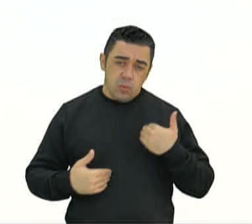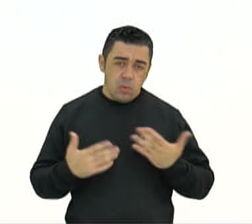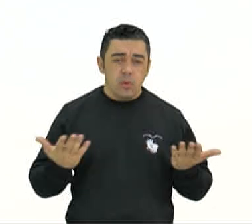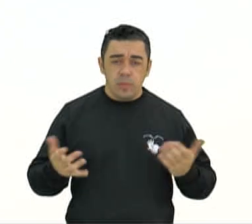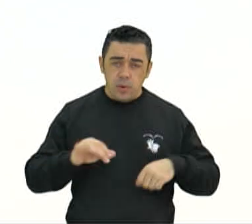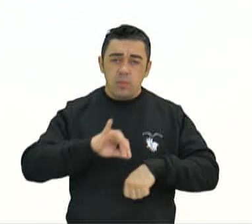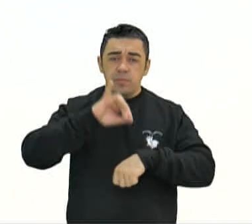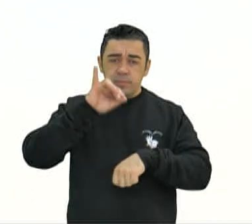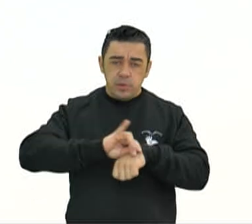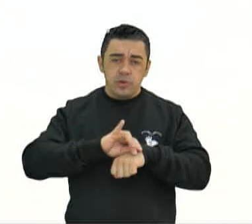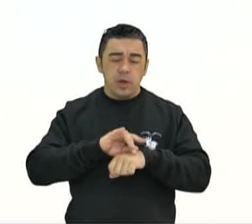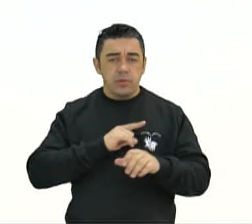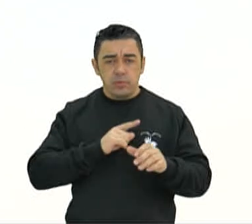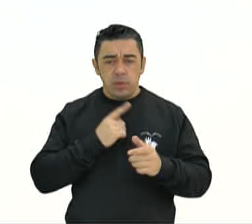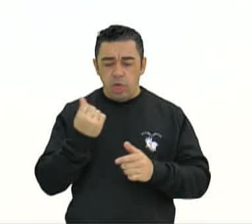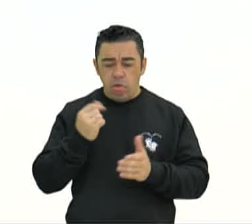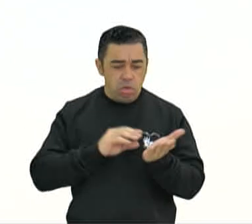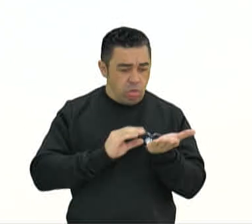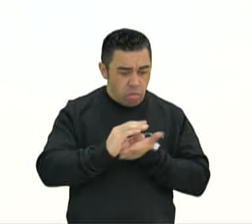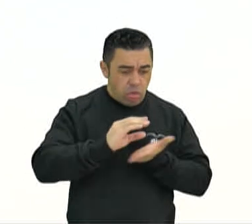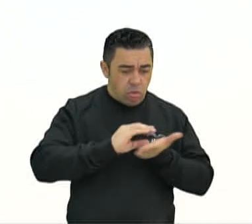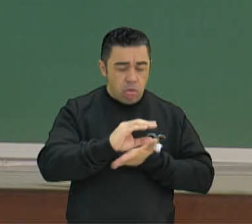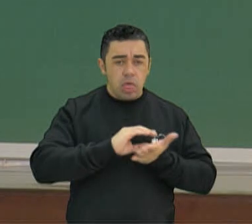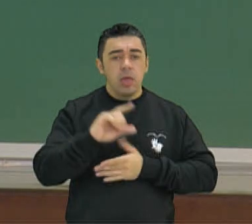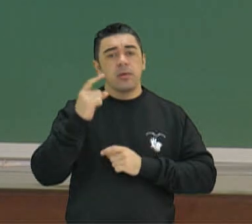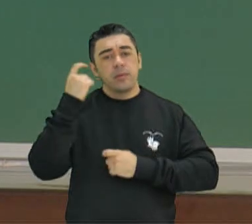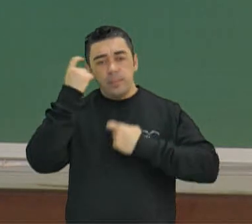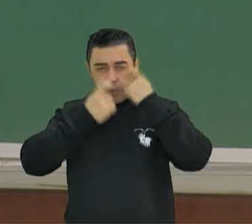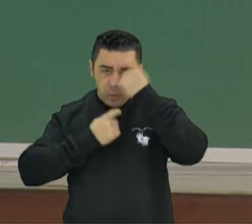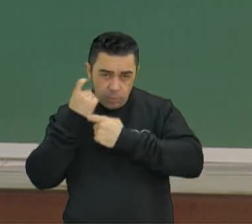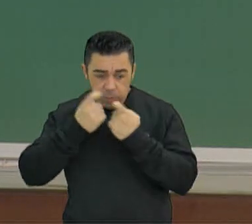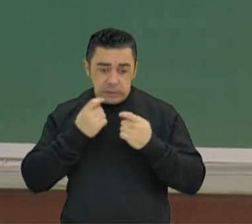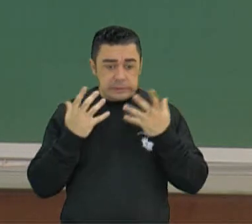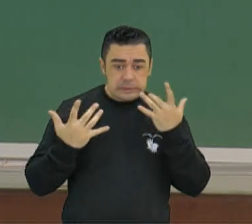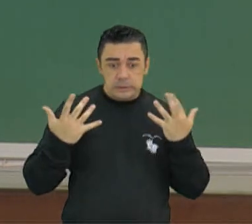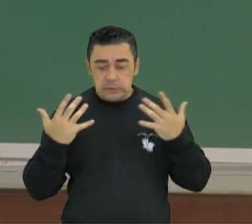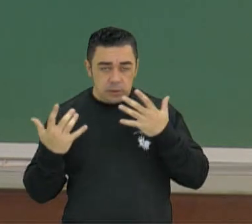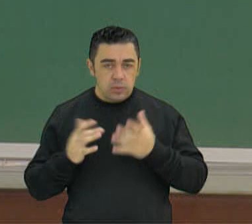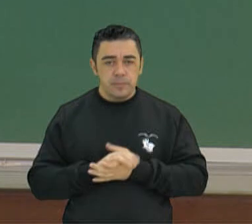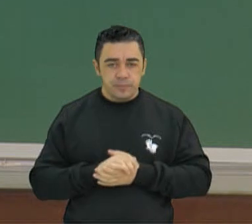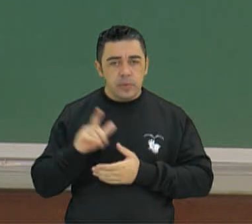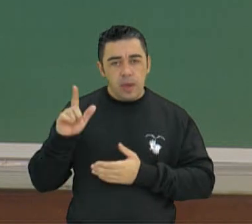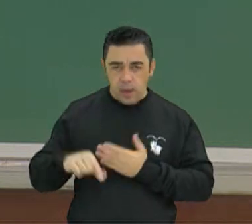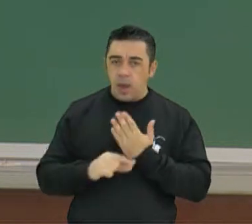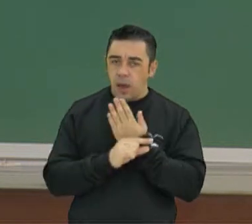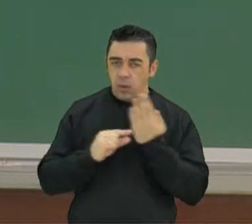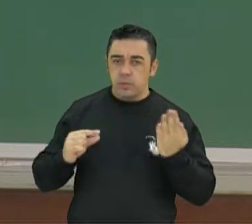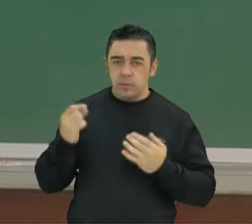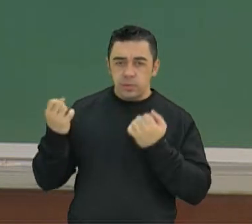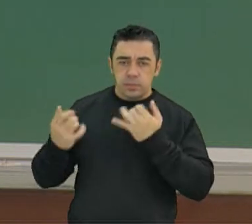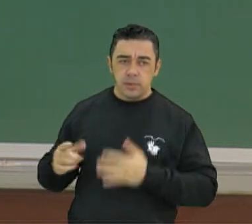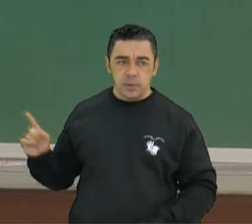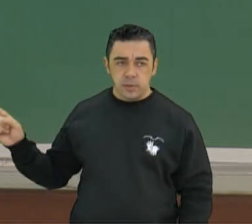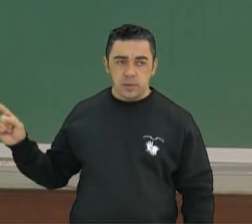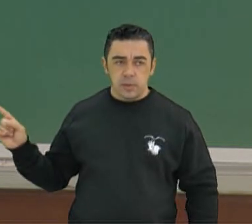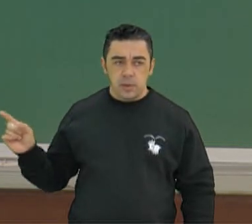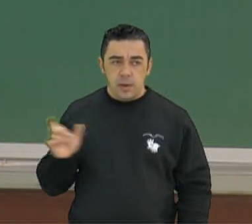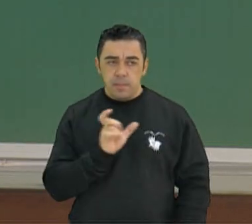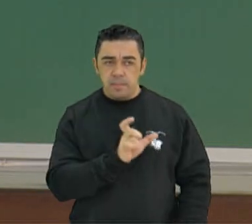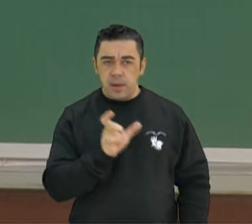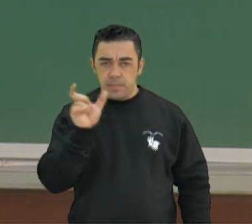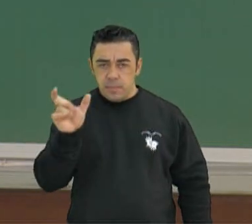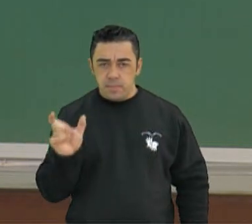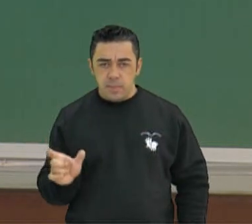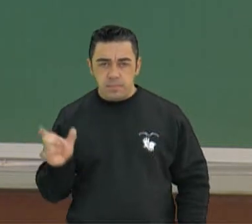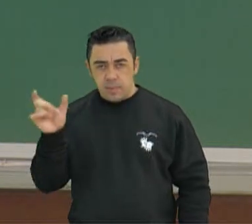de constante investimento e preocupação. Então, na citação de alguns autores, eu sublinhei os elementos mais